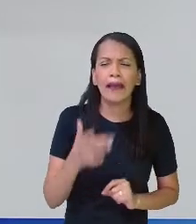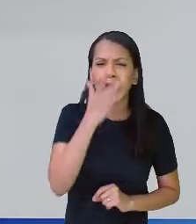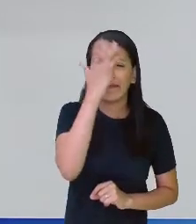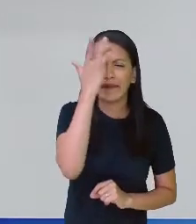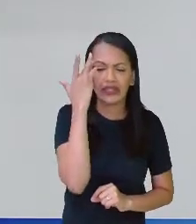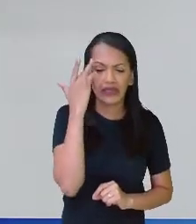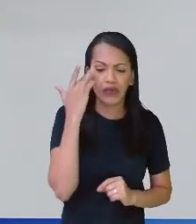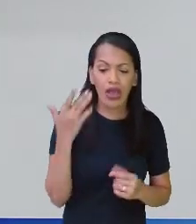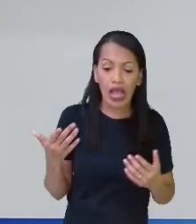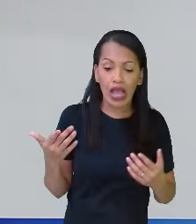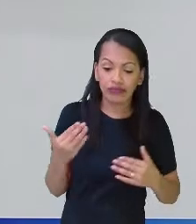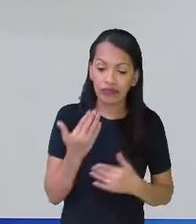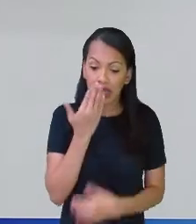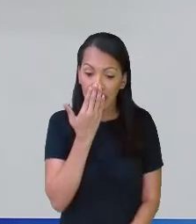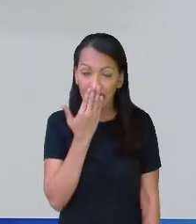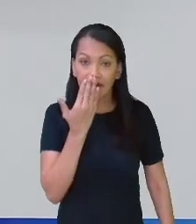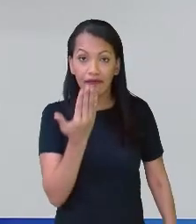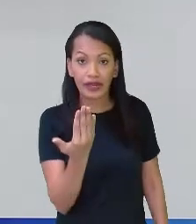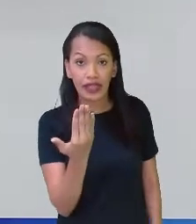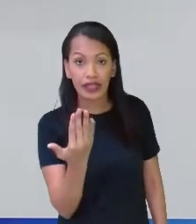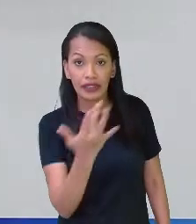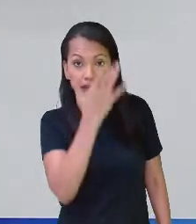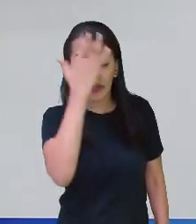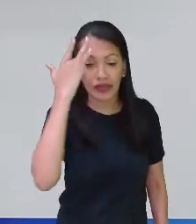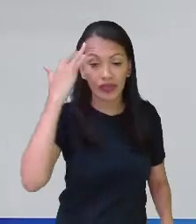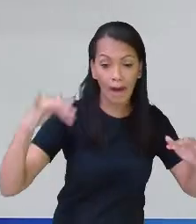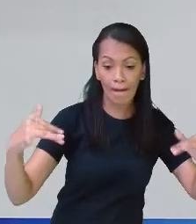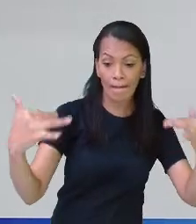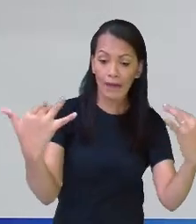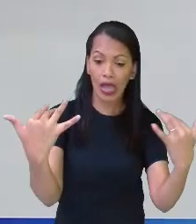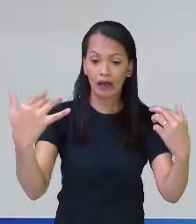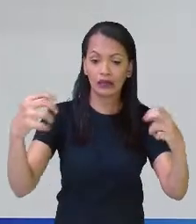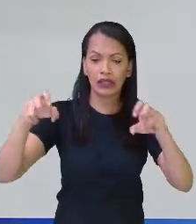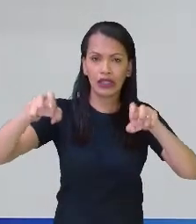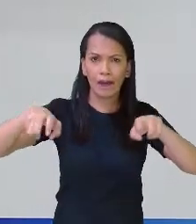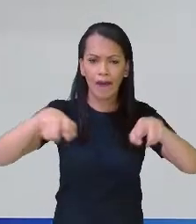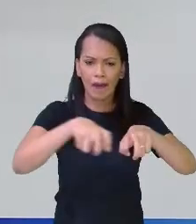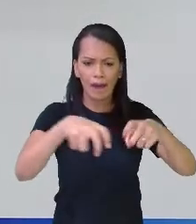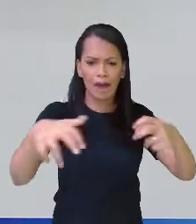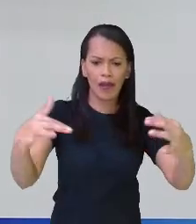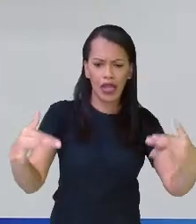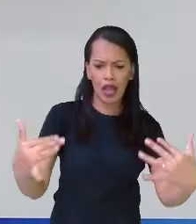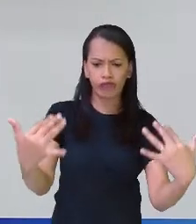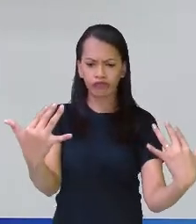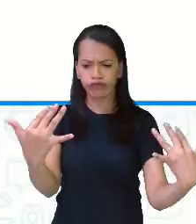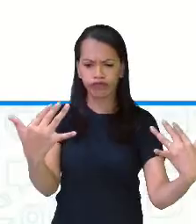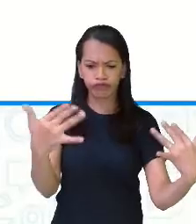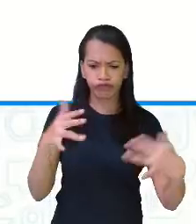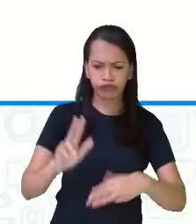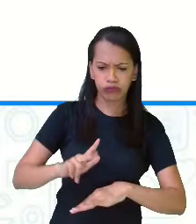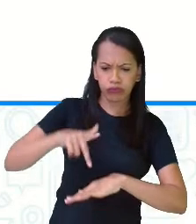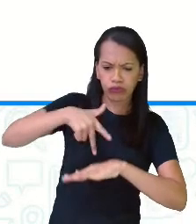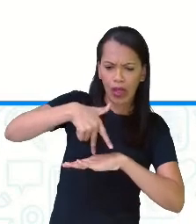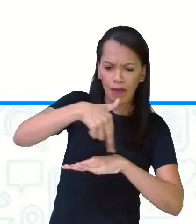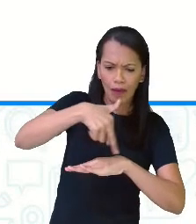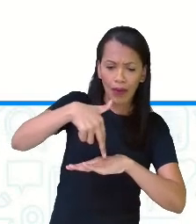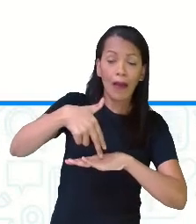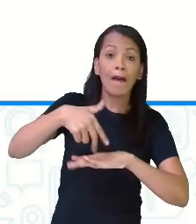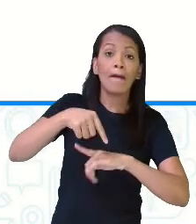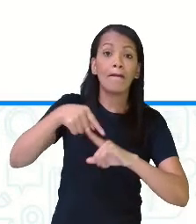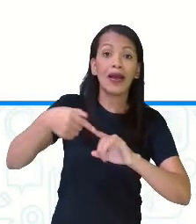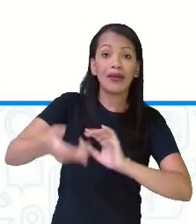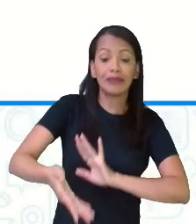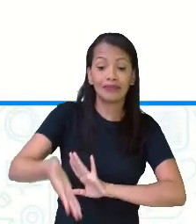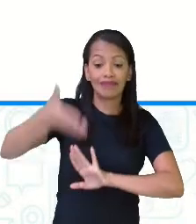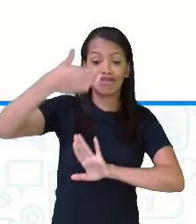lá, aguardando. Eles se maqueiam, eles se arrumam, ficam todos prontinhos ali, concentrados, só esperando